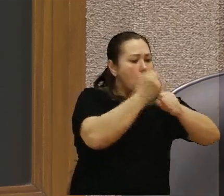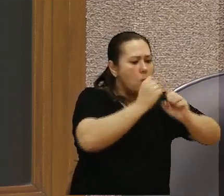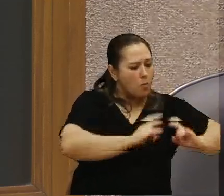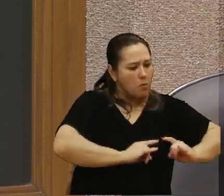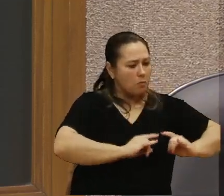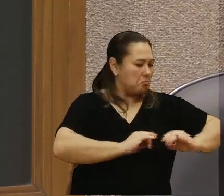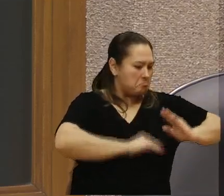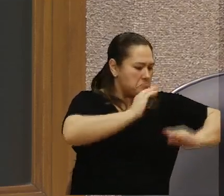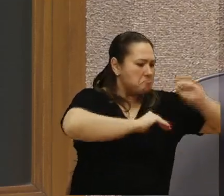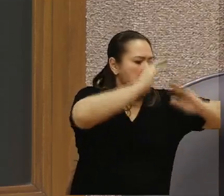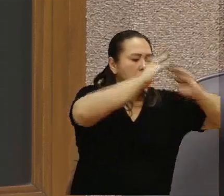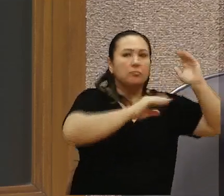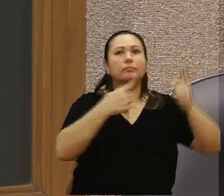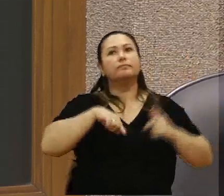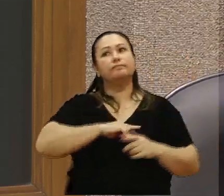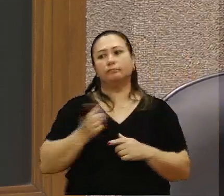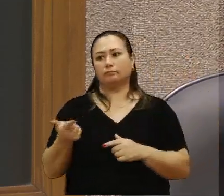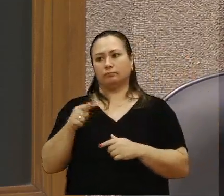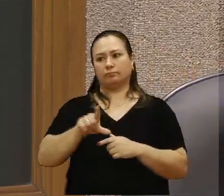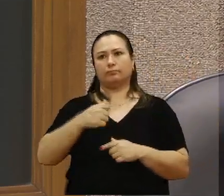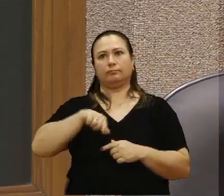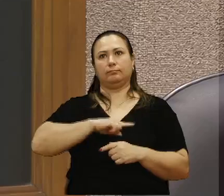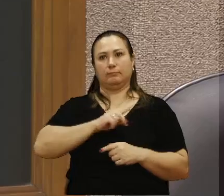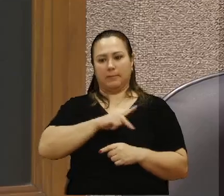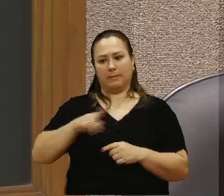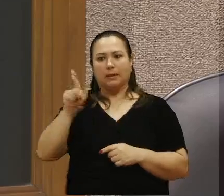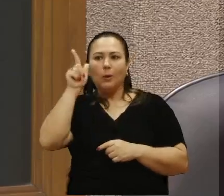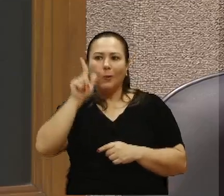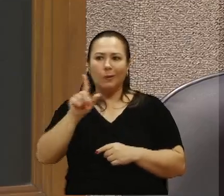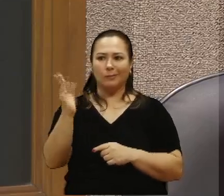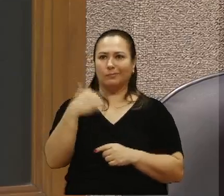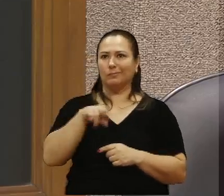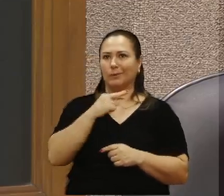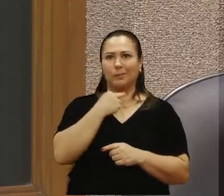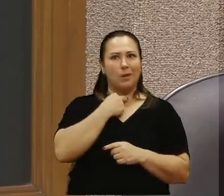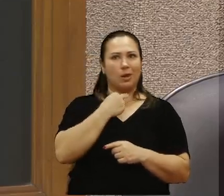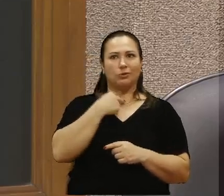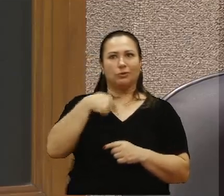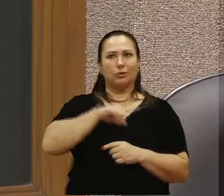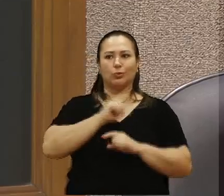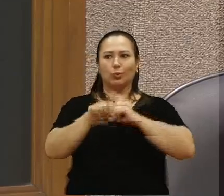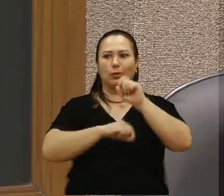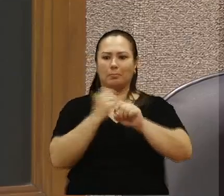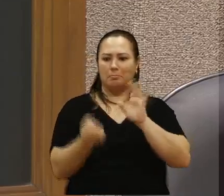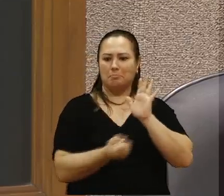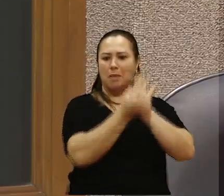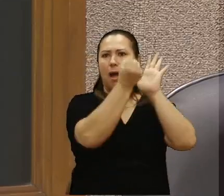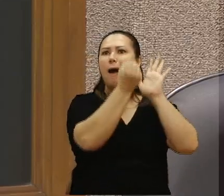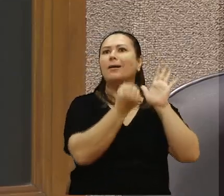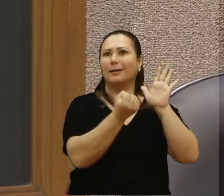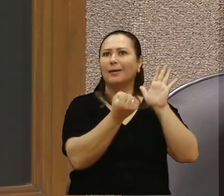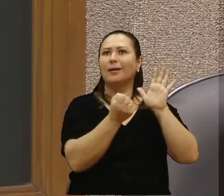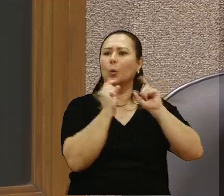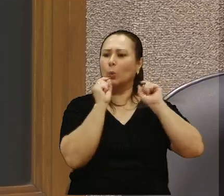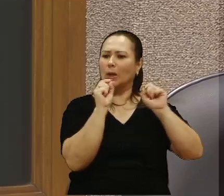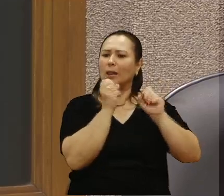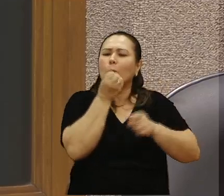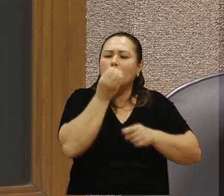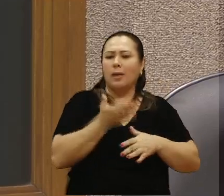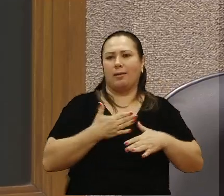Então eu reitero, presidente, que nós não podemos passar sem deixar uma marca do